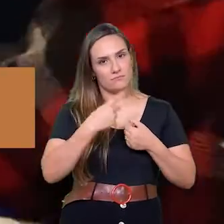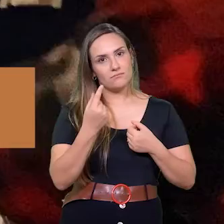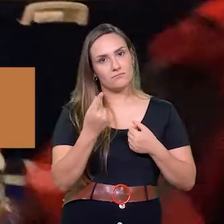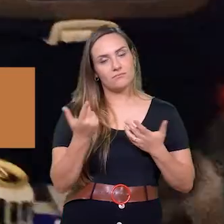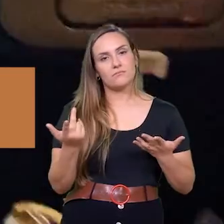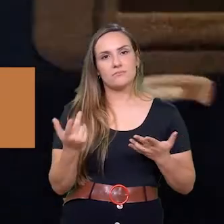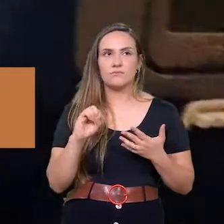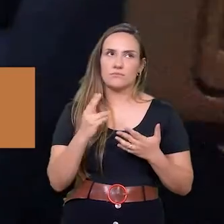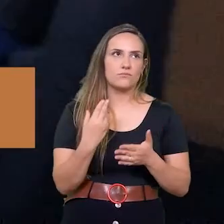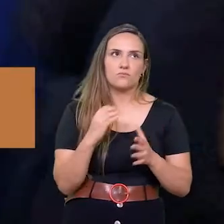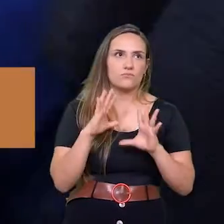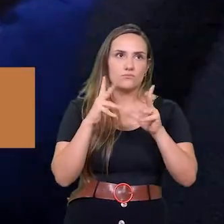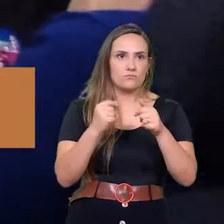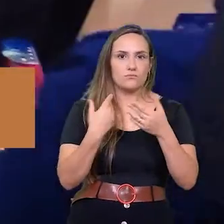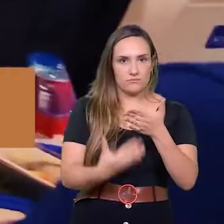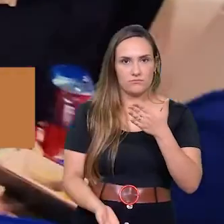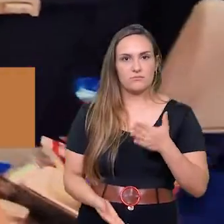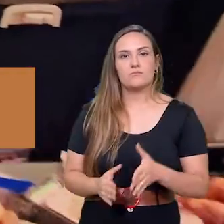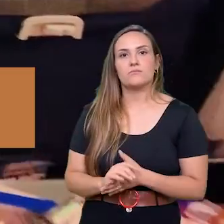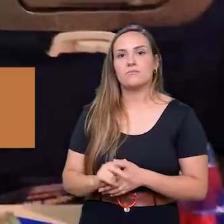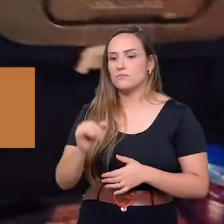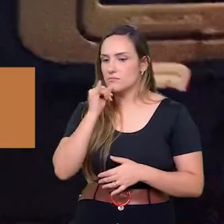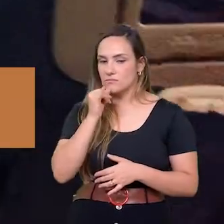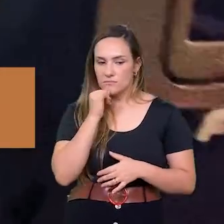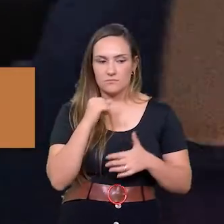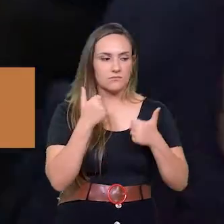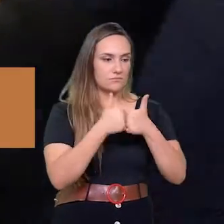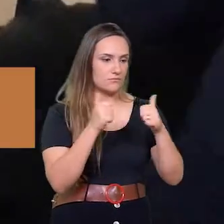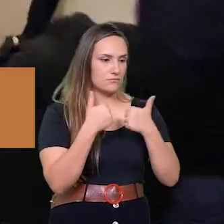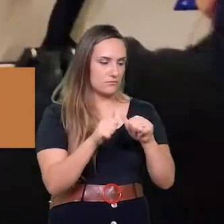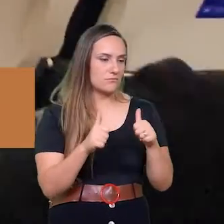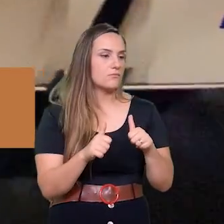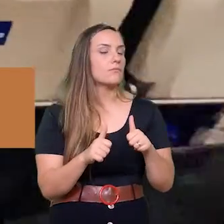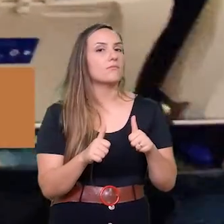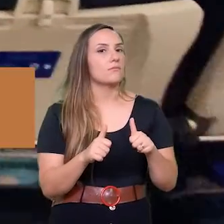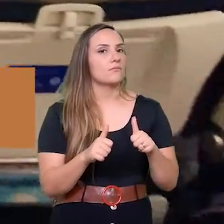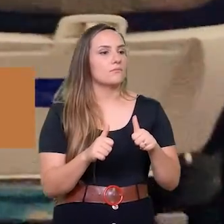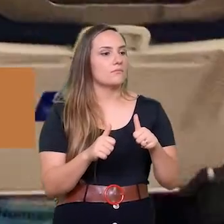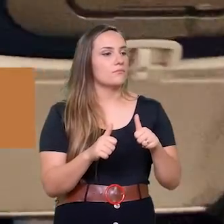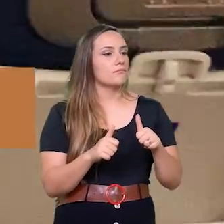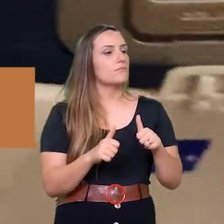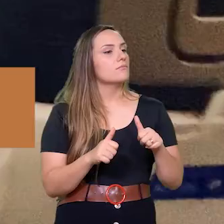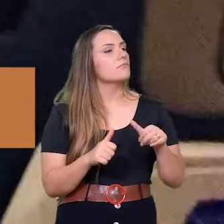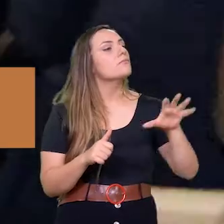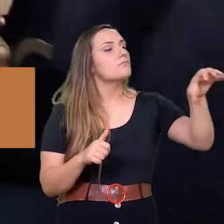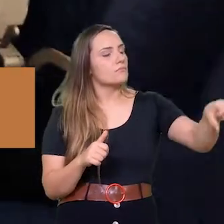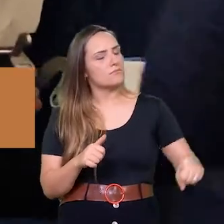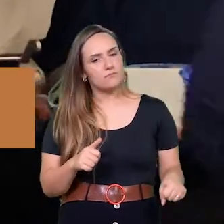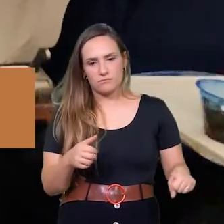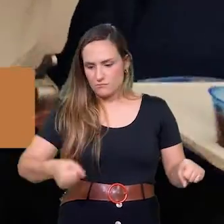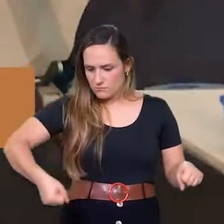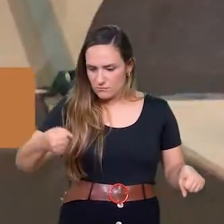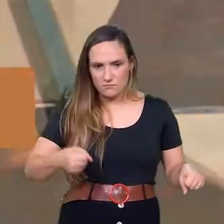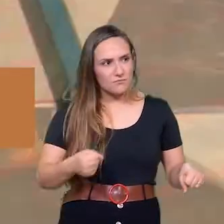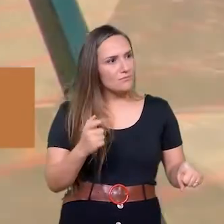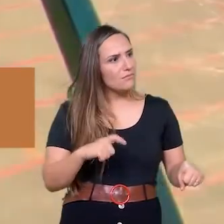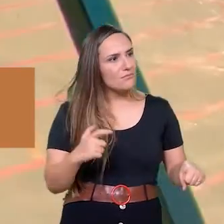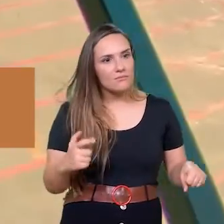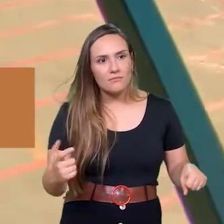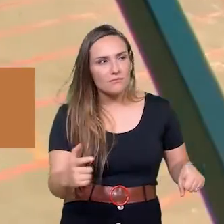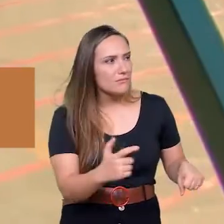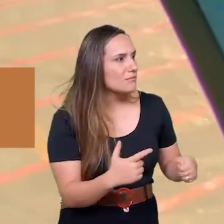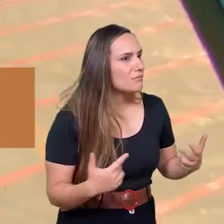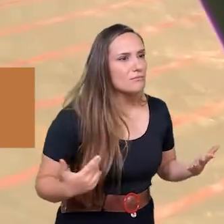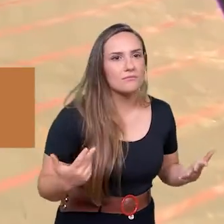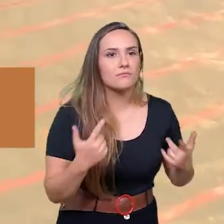e ressarcimento, né? Então, a pessoa no transporte terrestre, ela recebe o comprovante. Se a sua mala desaparecer,